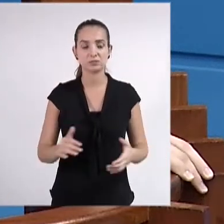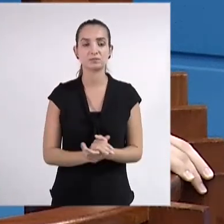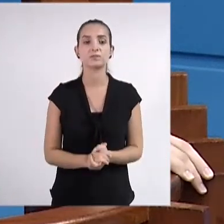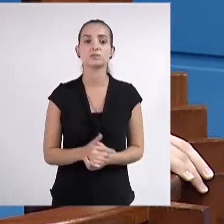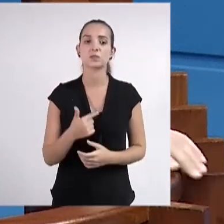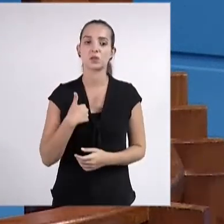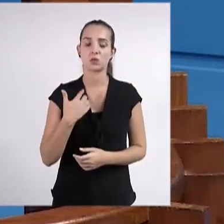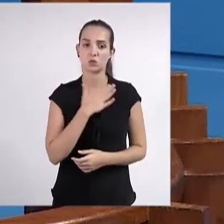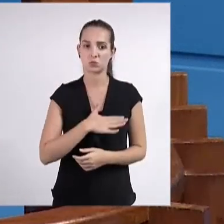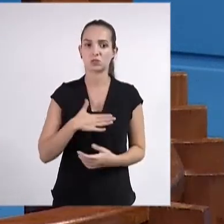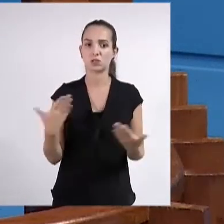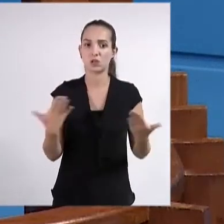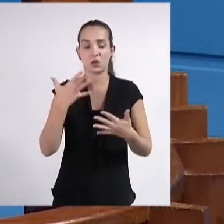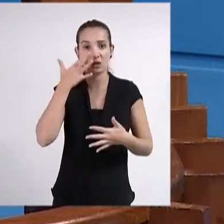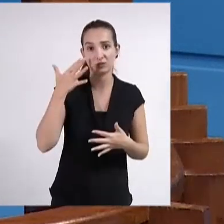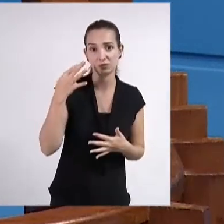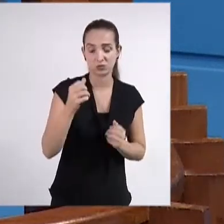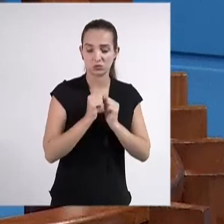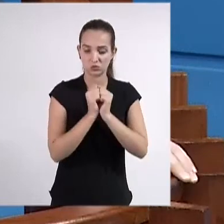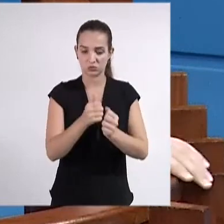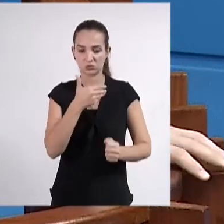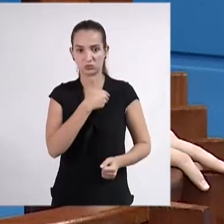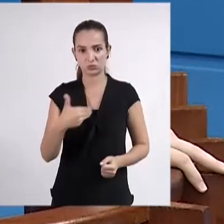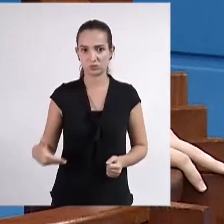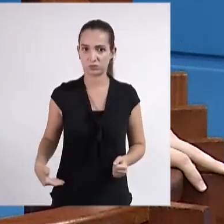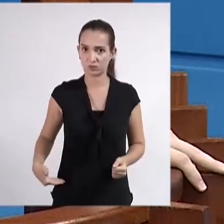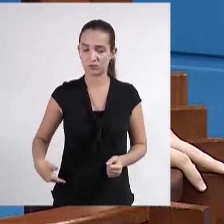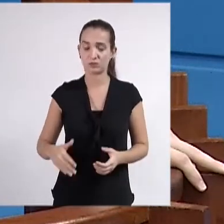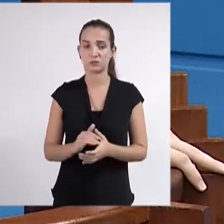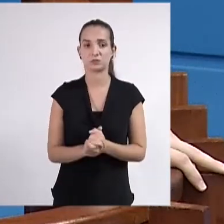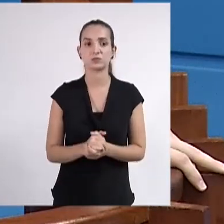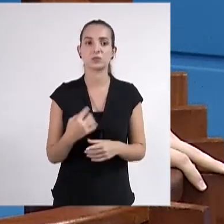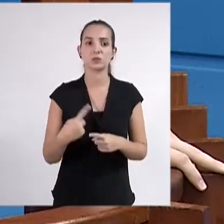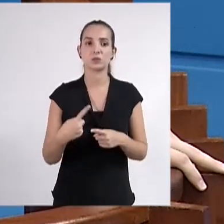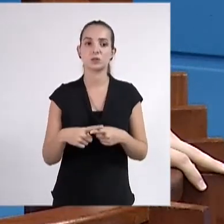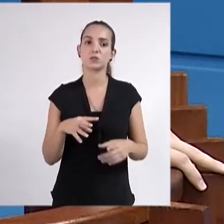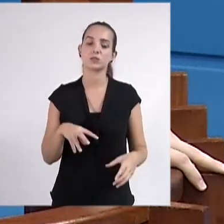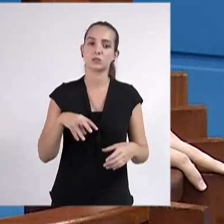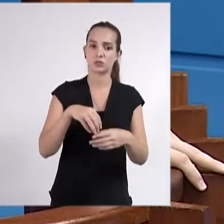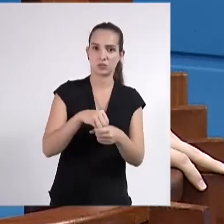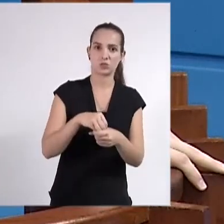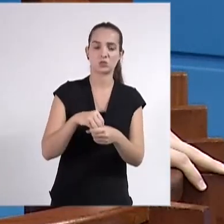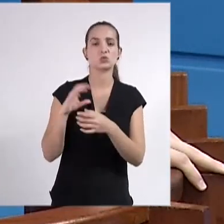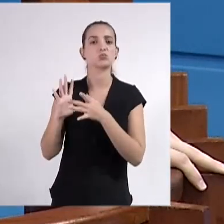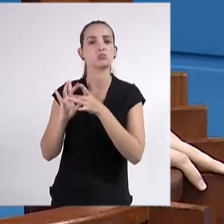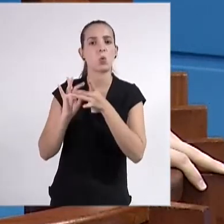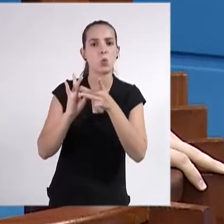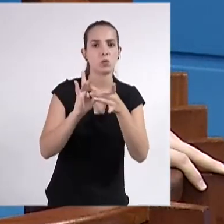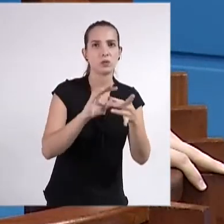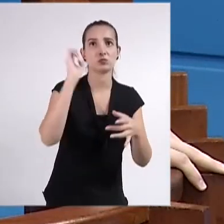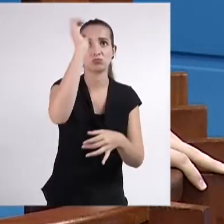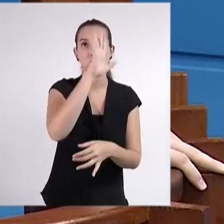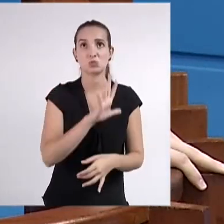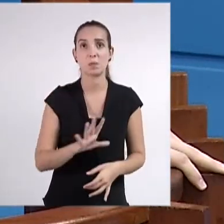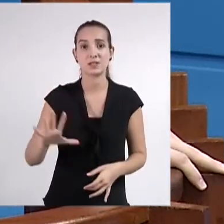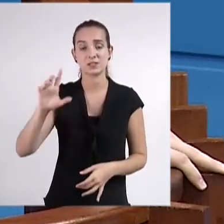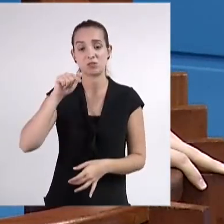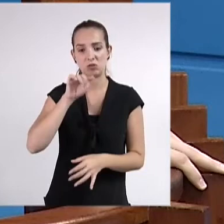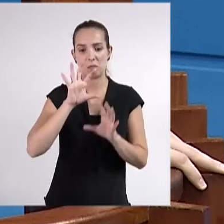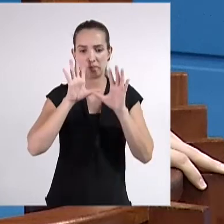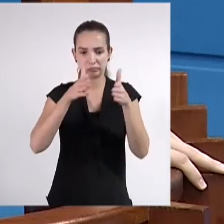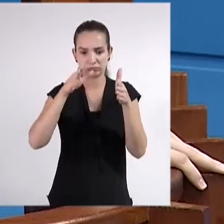Eu gostaria de chamar a atenção do nosso governo do Estado, porque dentro da cadeia nacional somos um dos maiores